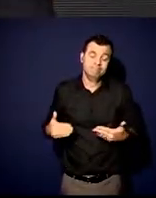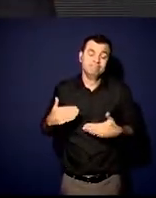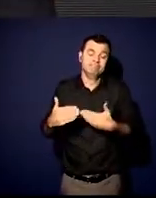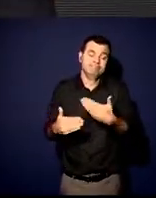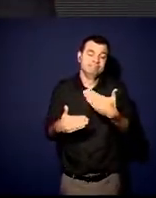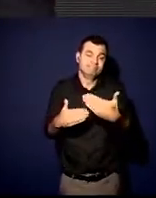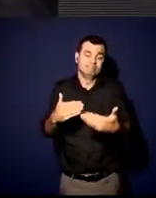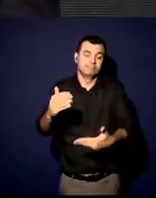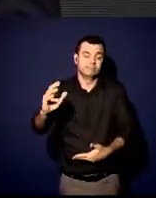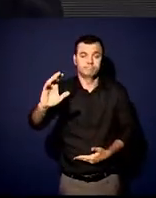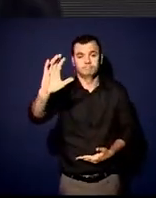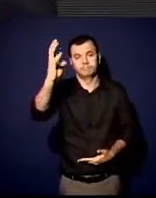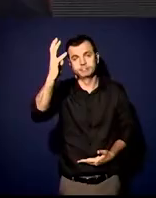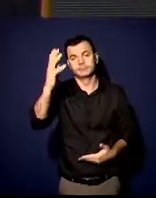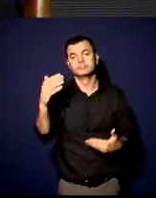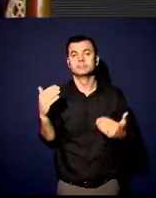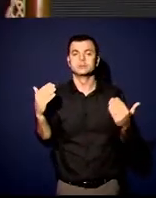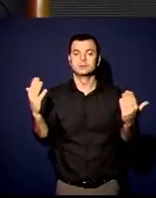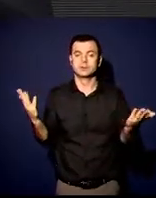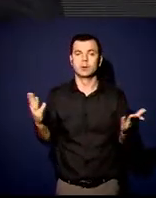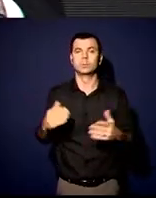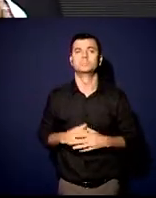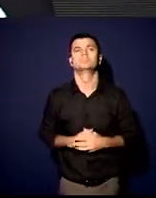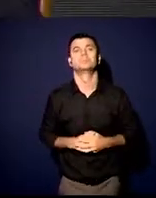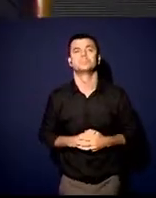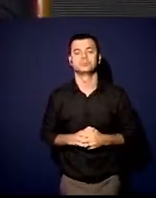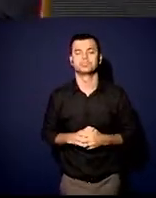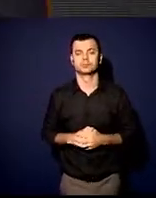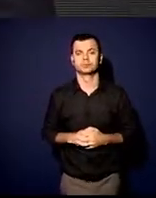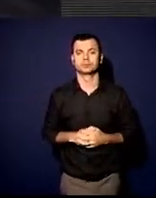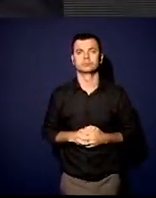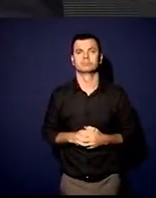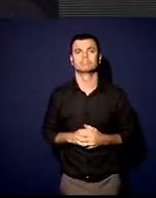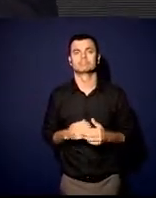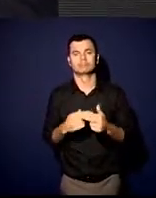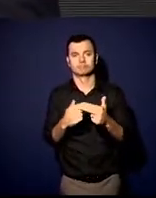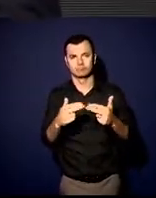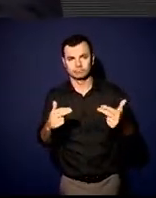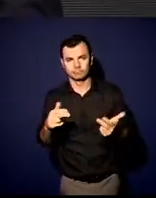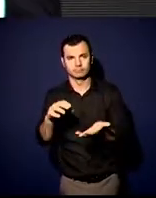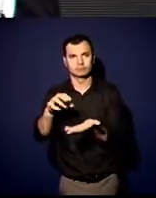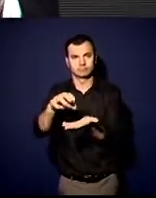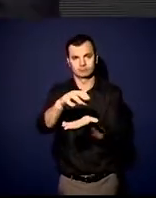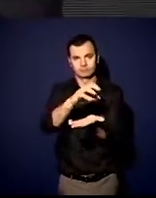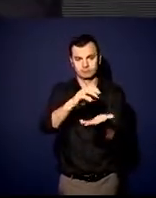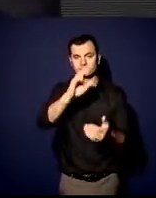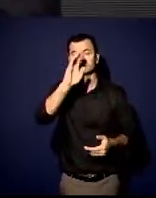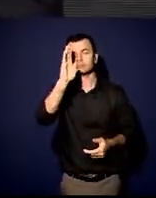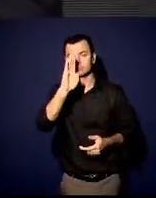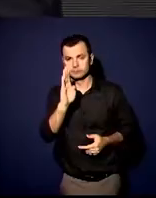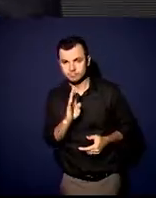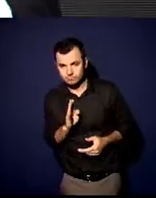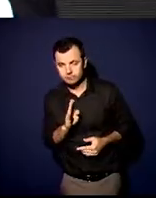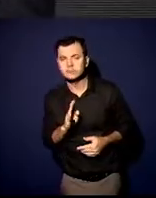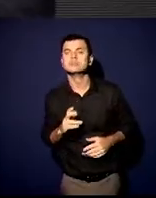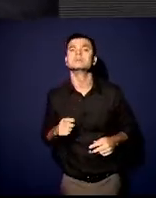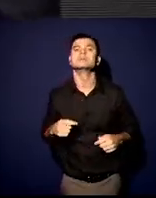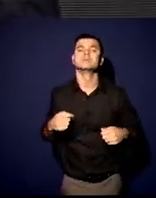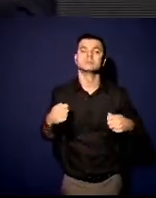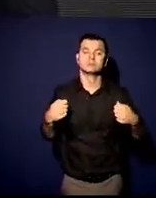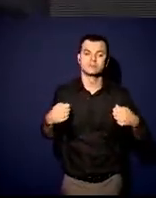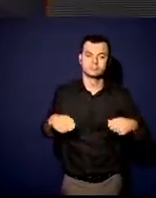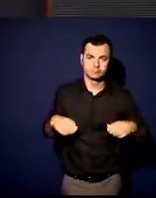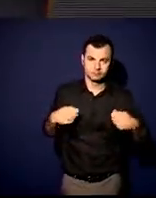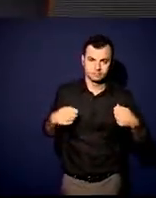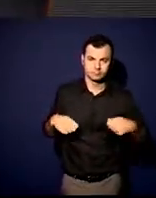acontecendo Então essas Ilhas que são construídas no Brasil elas precisam ter um